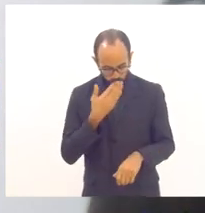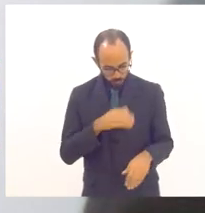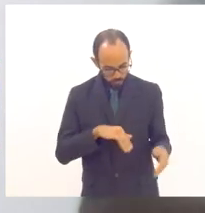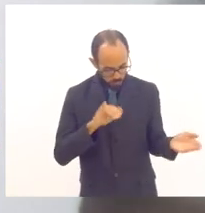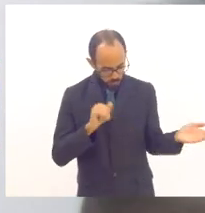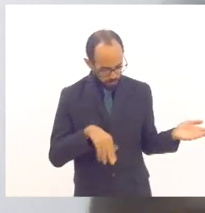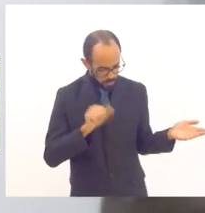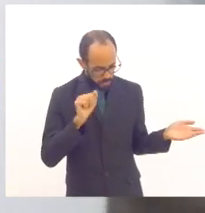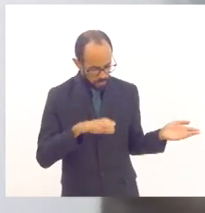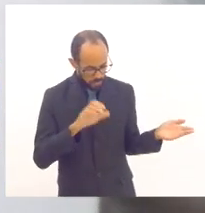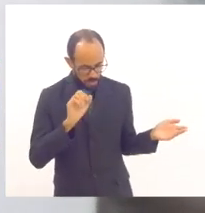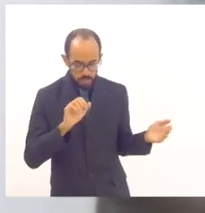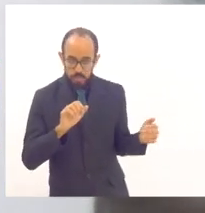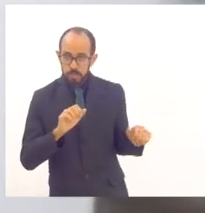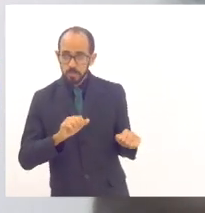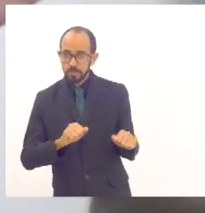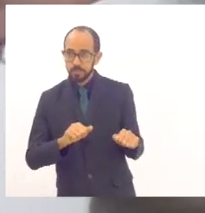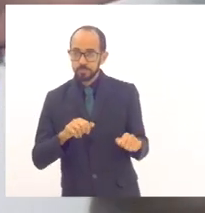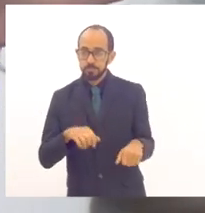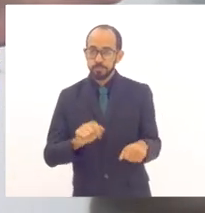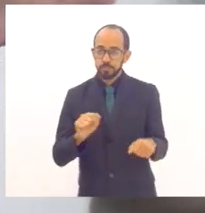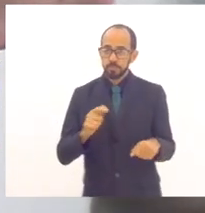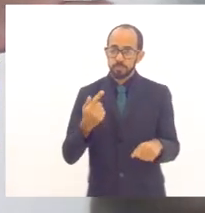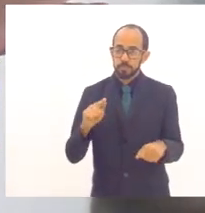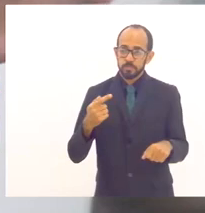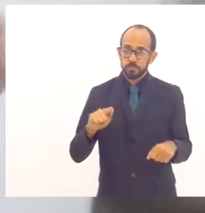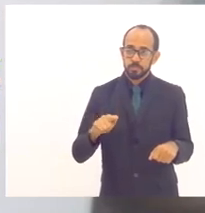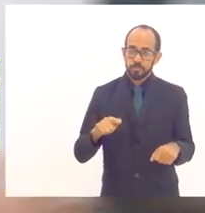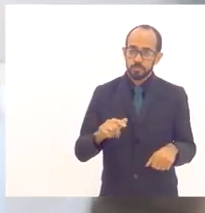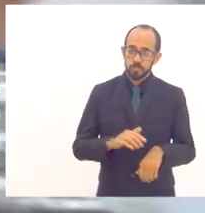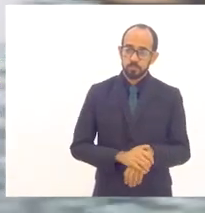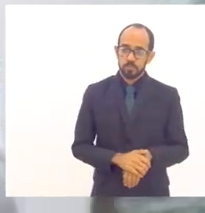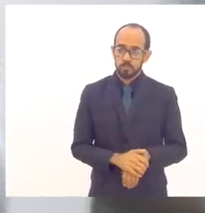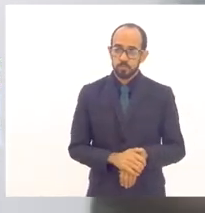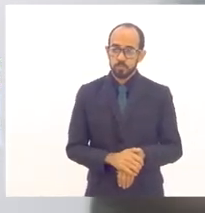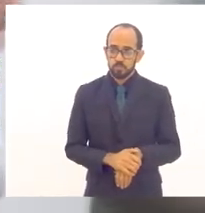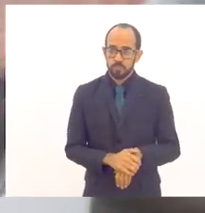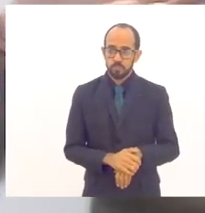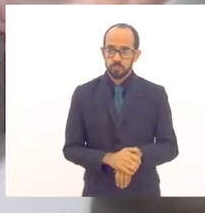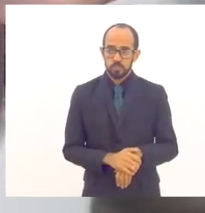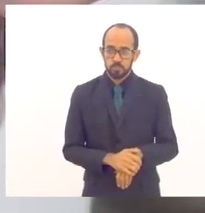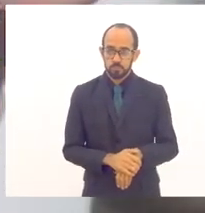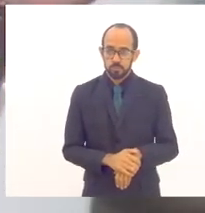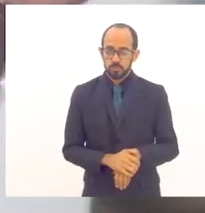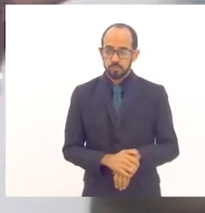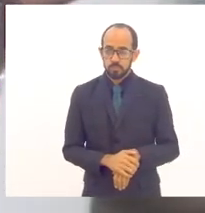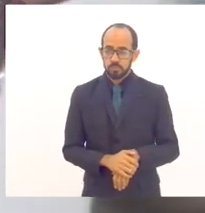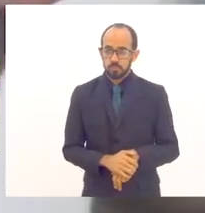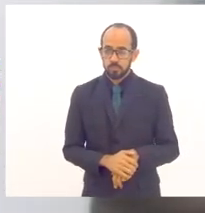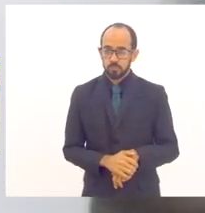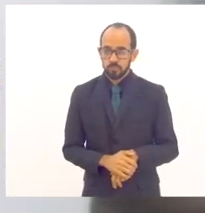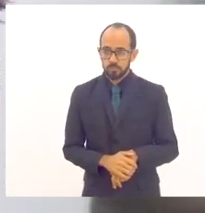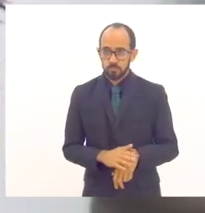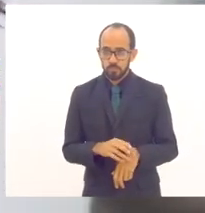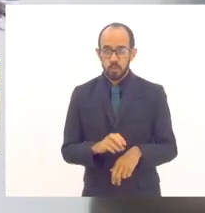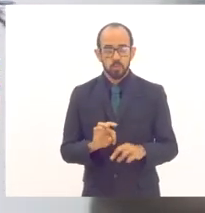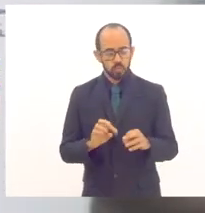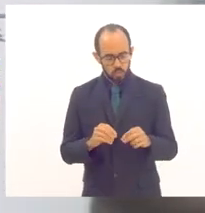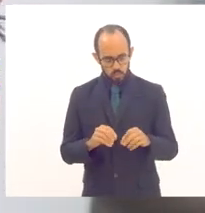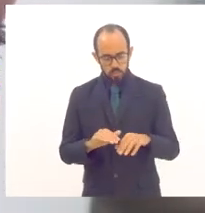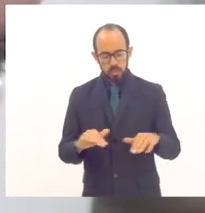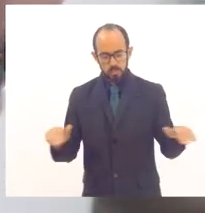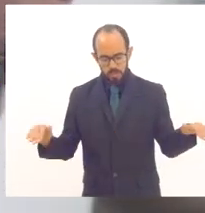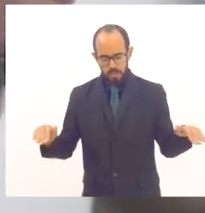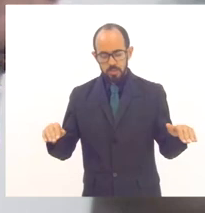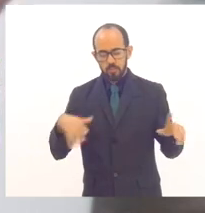Silva, gerência dos pontos de cultura. Não, tá bom, mas ela vai falar, todos da mesa vão